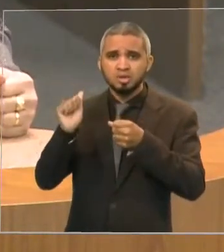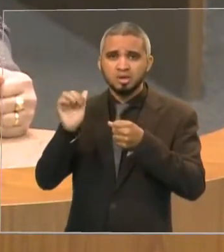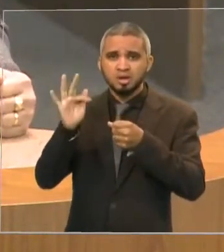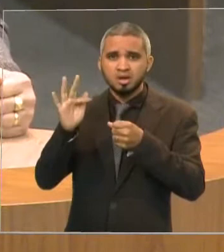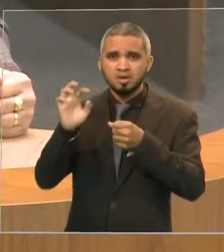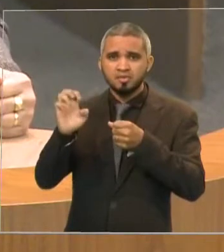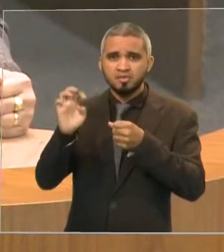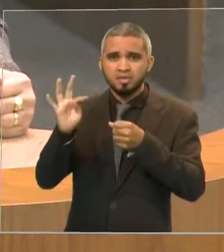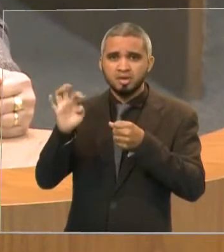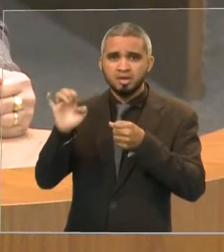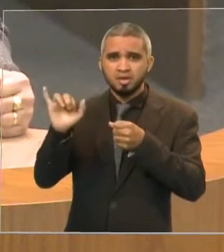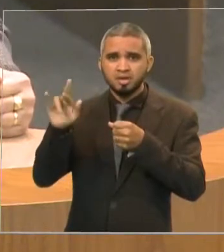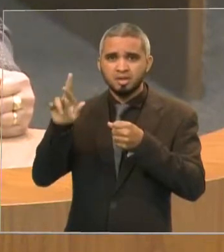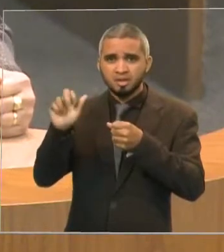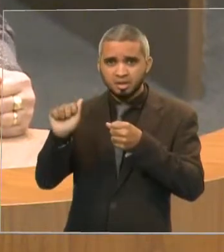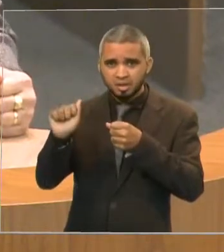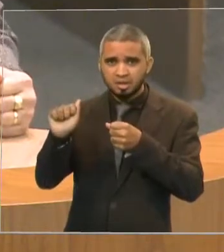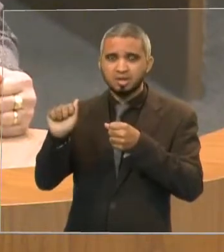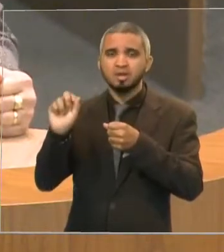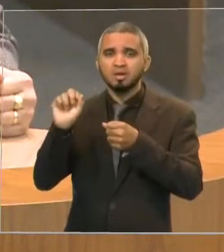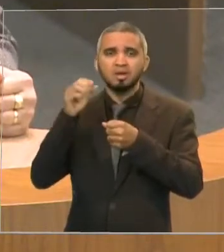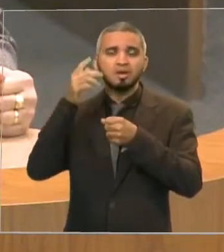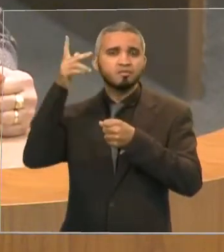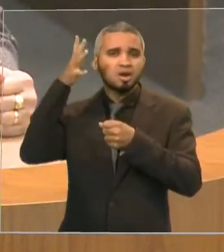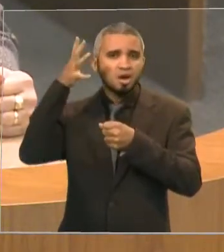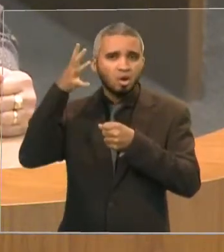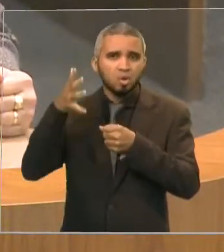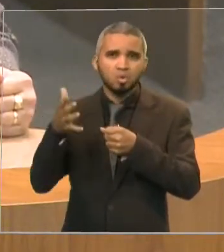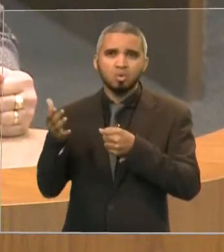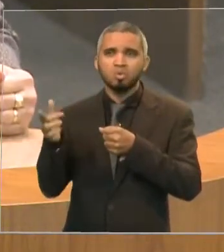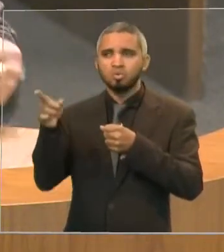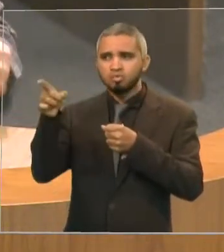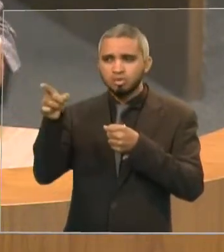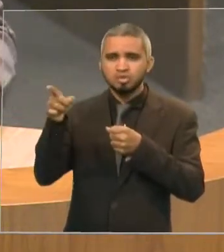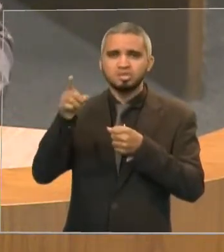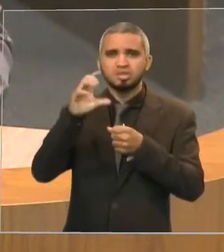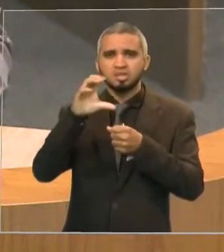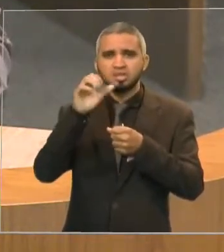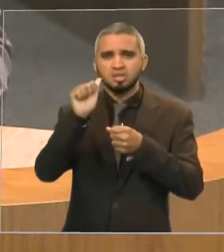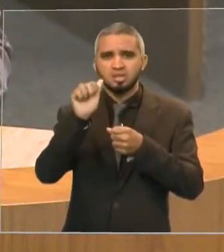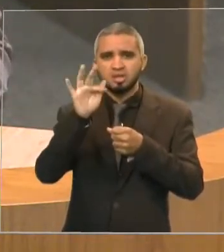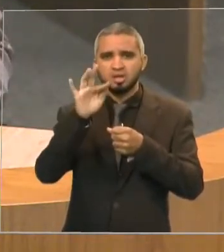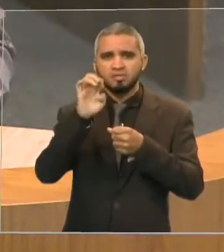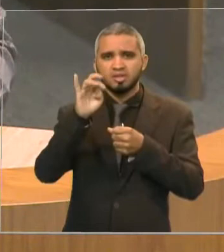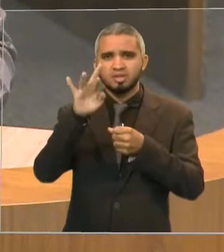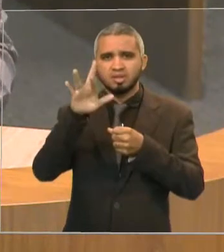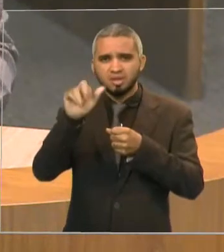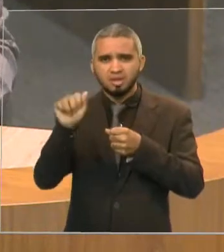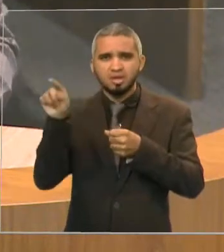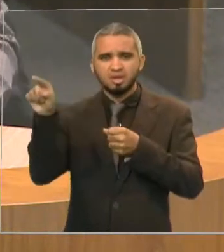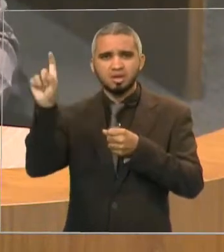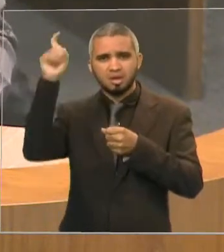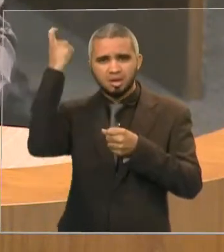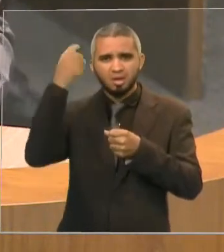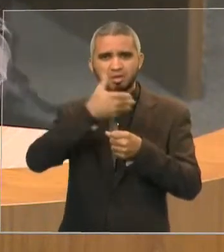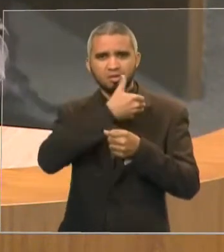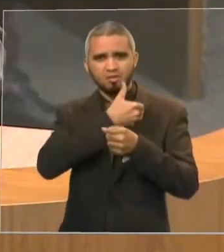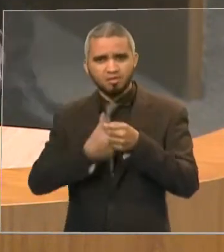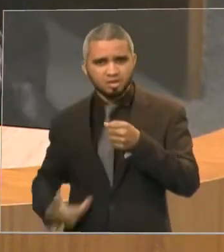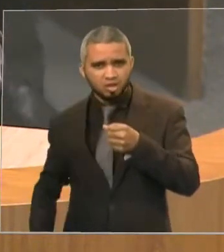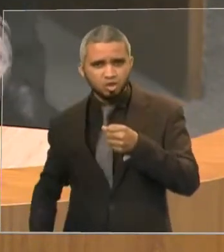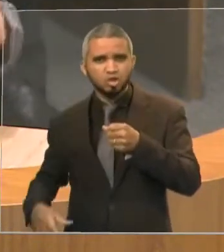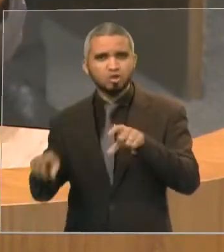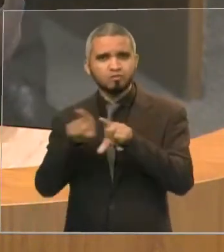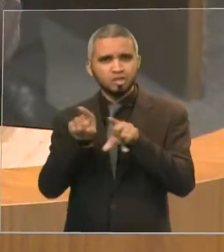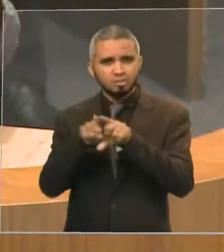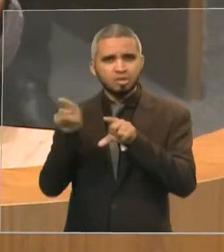gratidão, por tudo que ele foi como governador, por toda a ajuda que ele deu ao